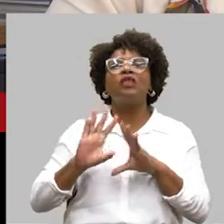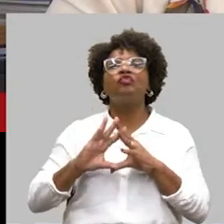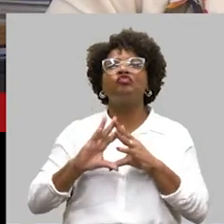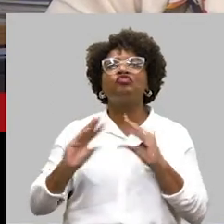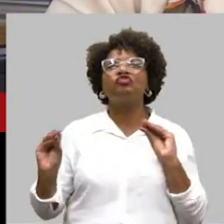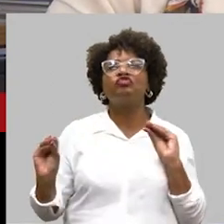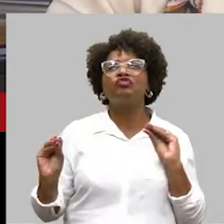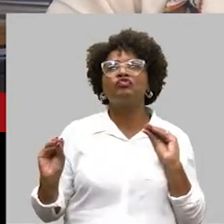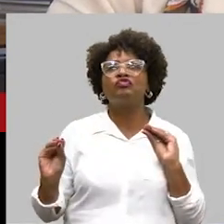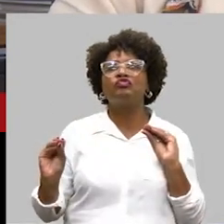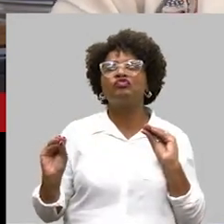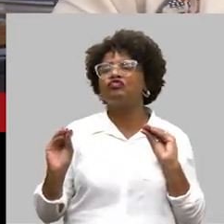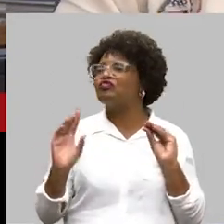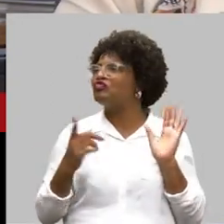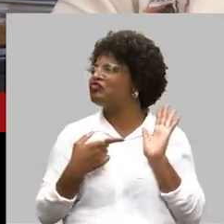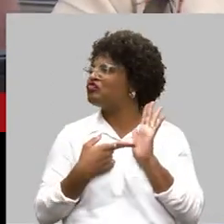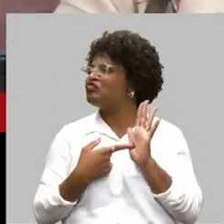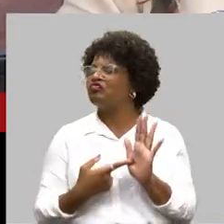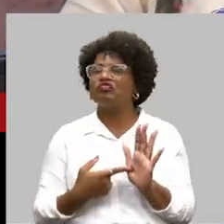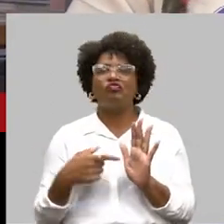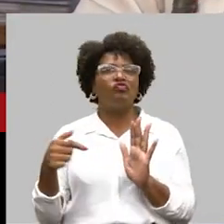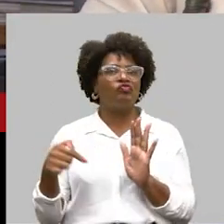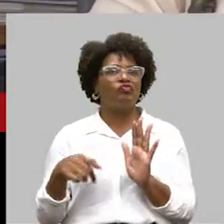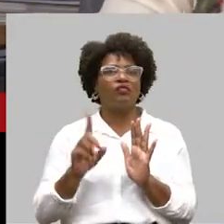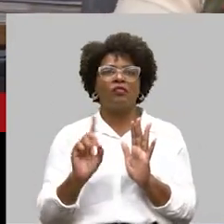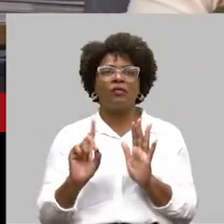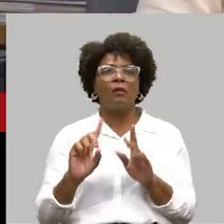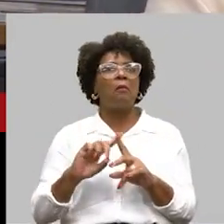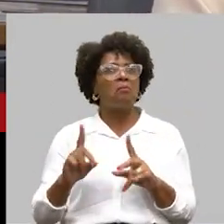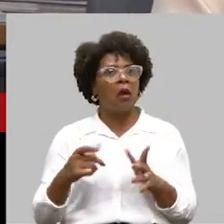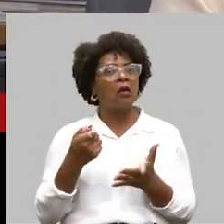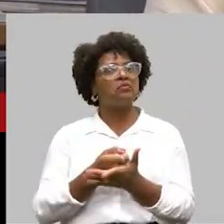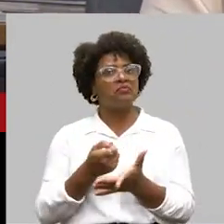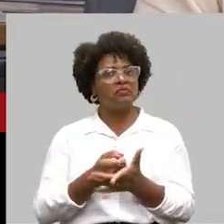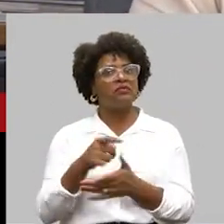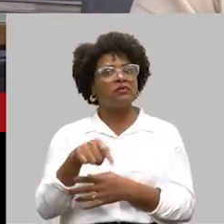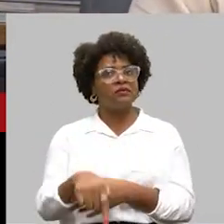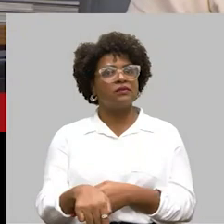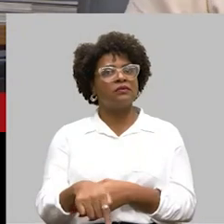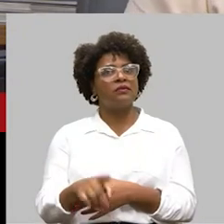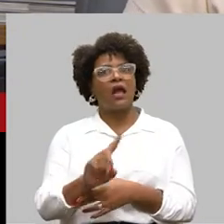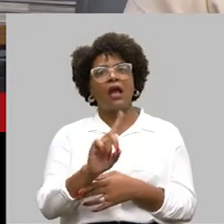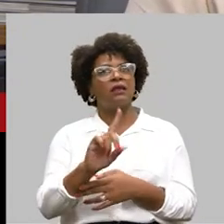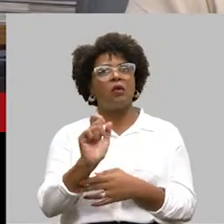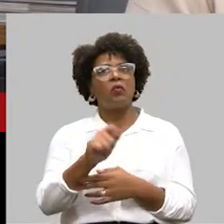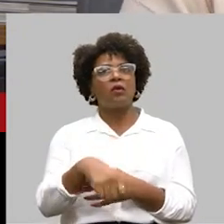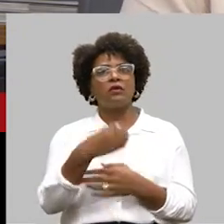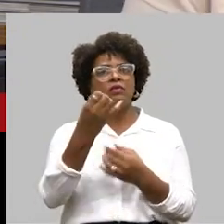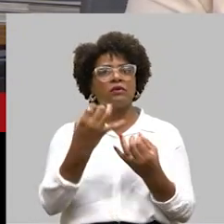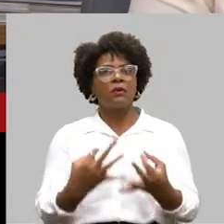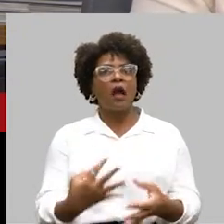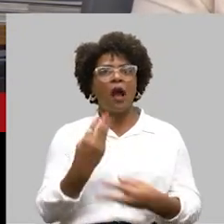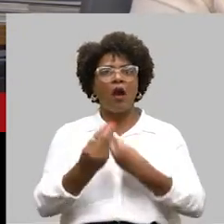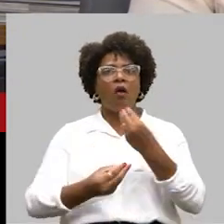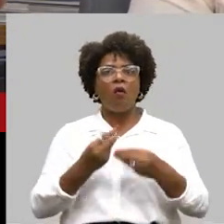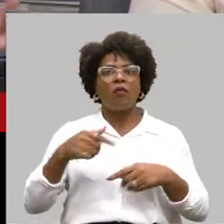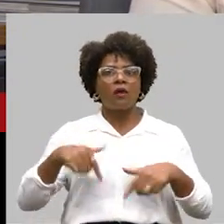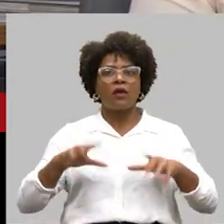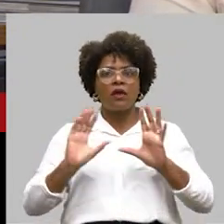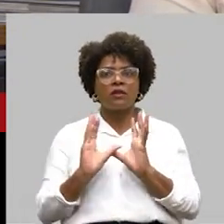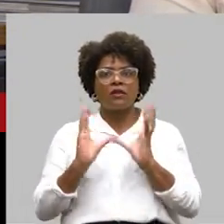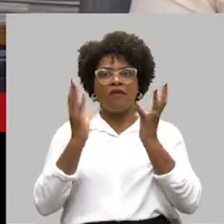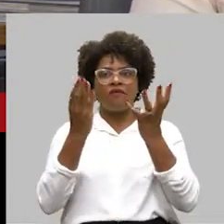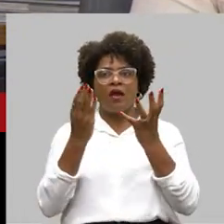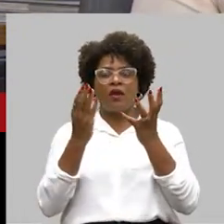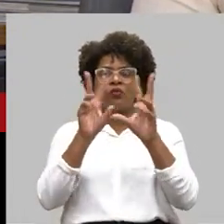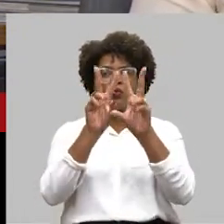não mas nós estamos buscando para que ele esteja conosco né cons não consigo explicar como é que um evento que discute educação no